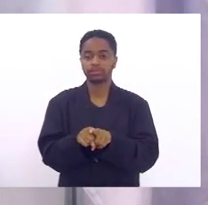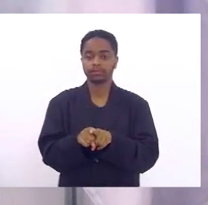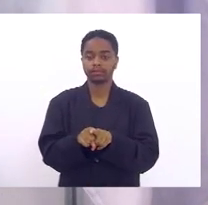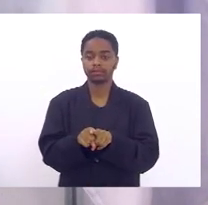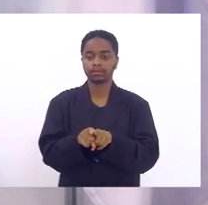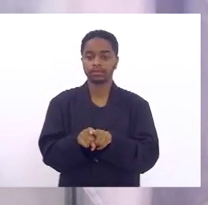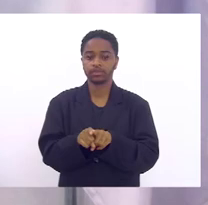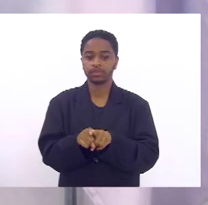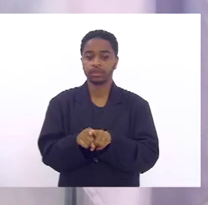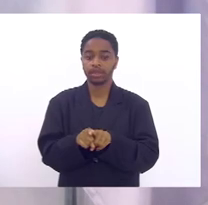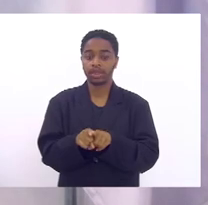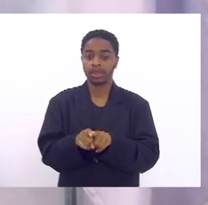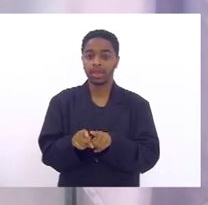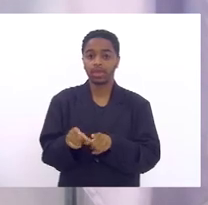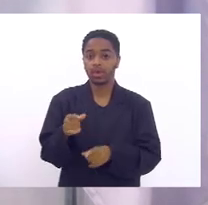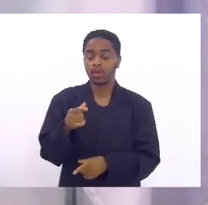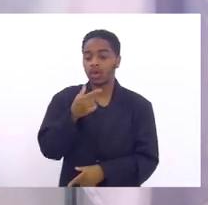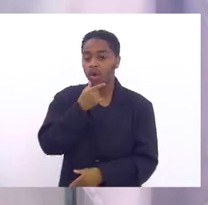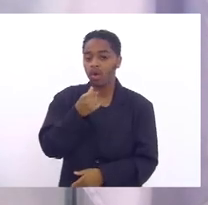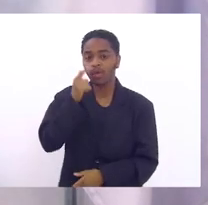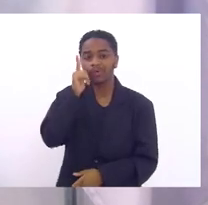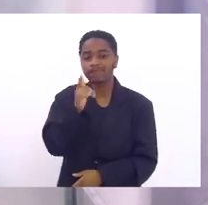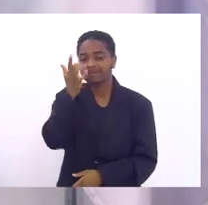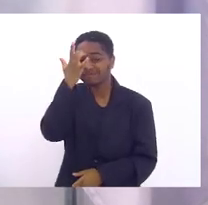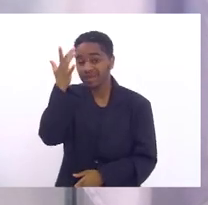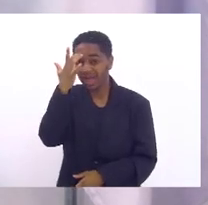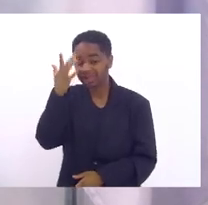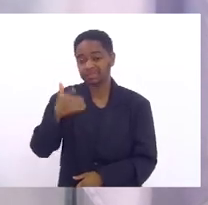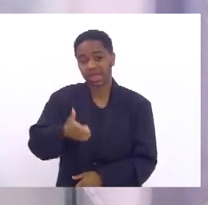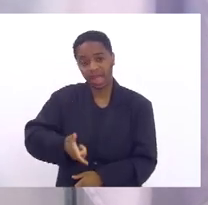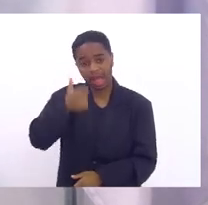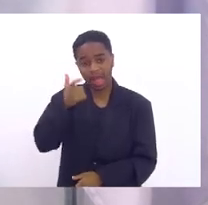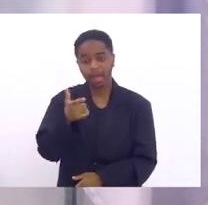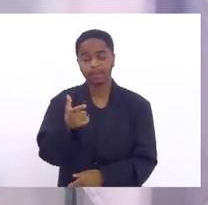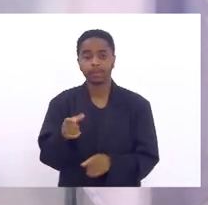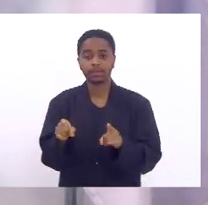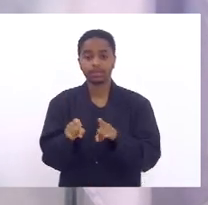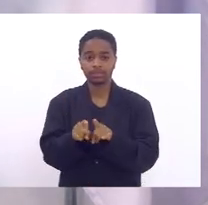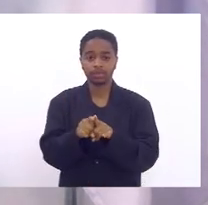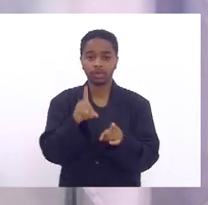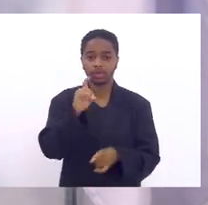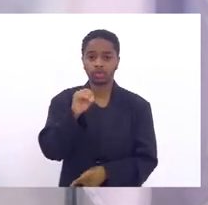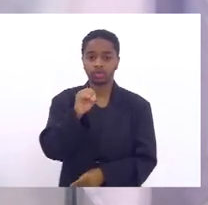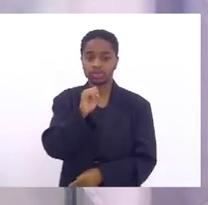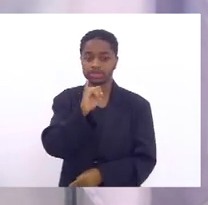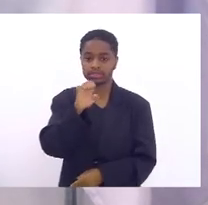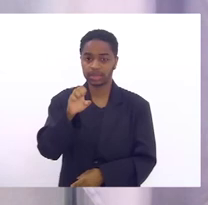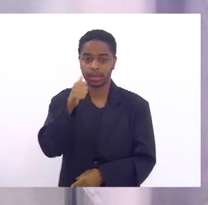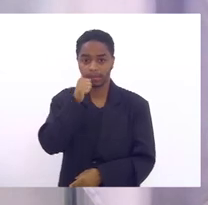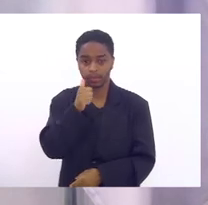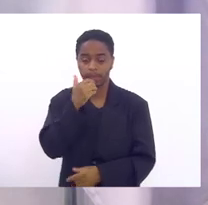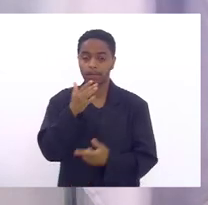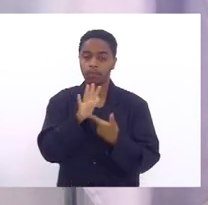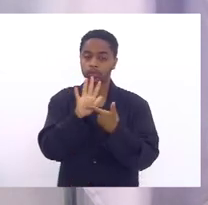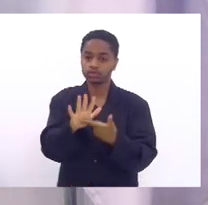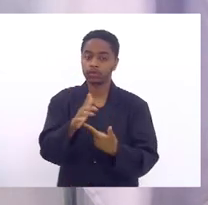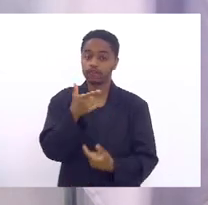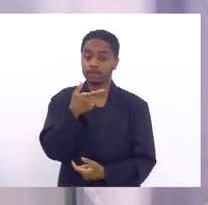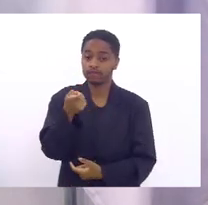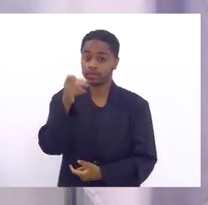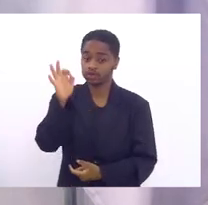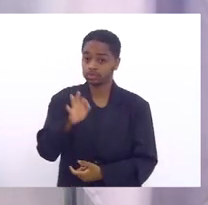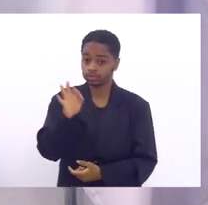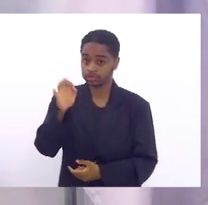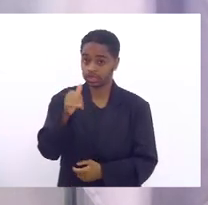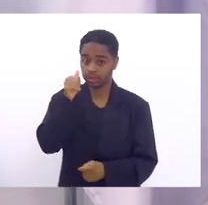facilitado a arma e munições é importante dizer que o dossier mulher também demonstrou que 20% dos